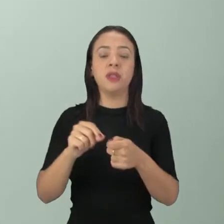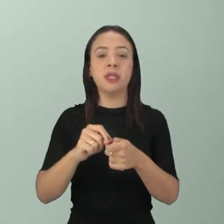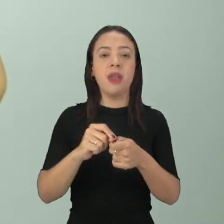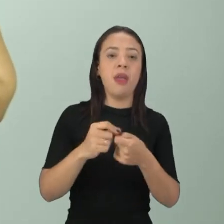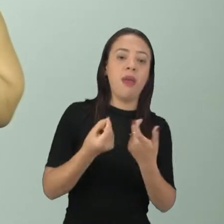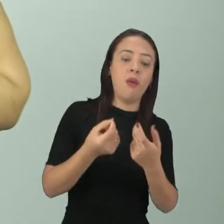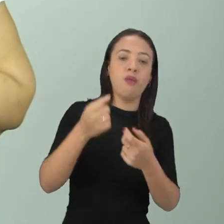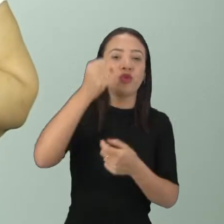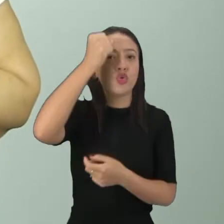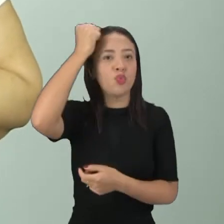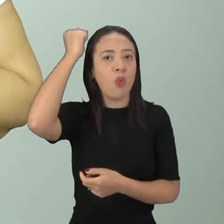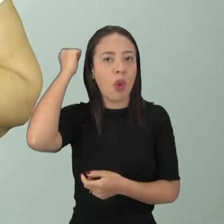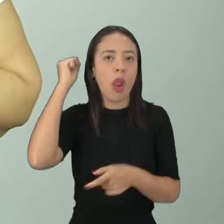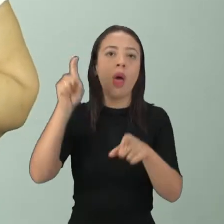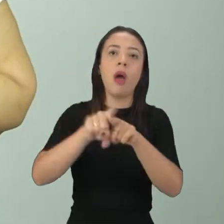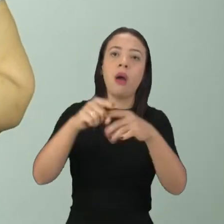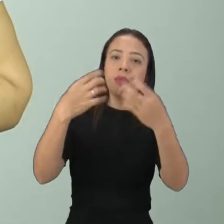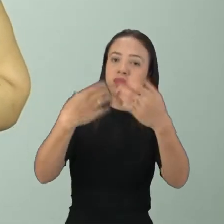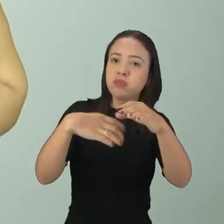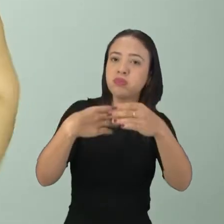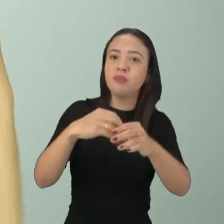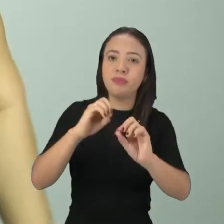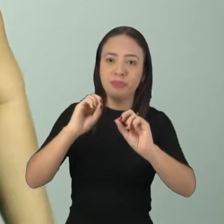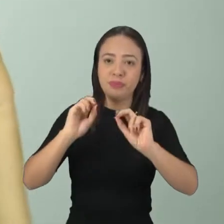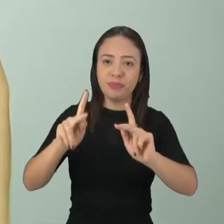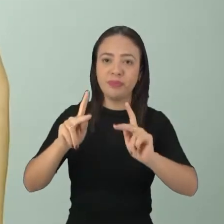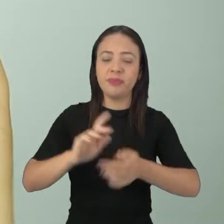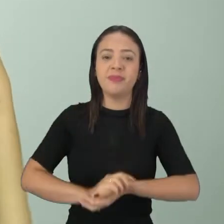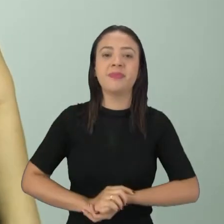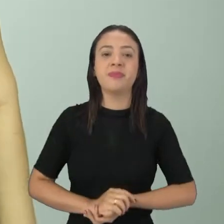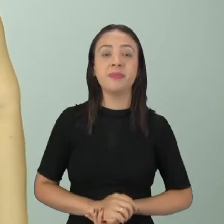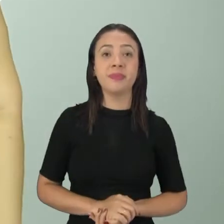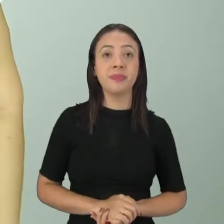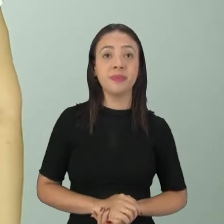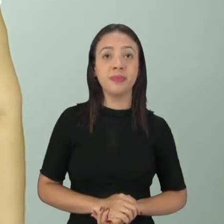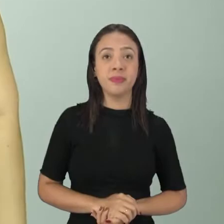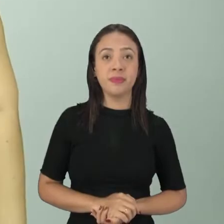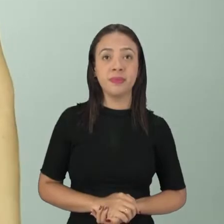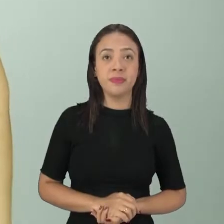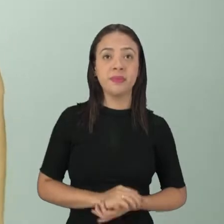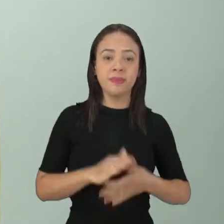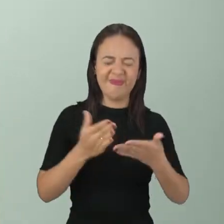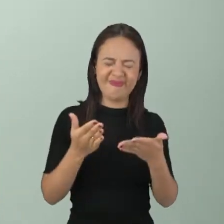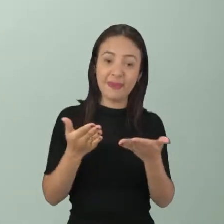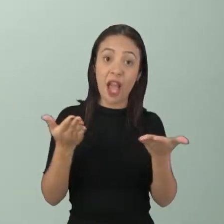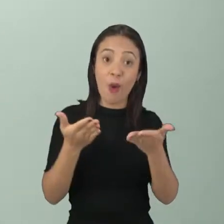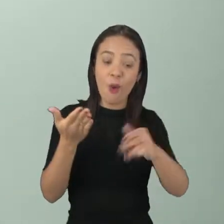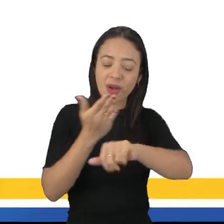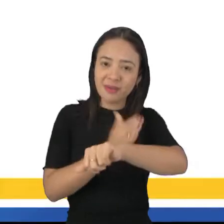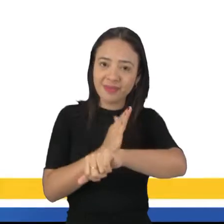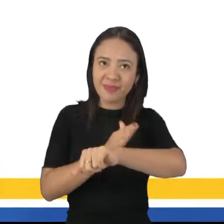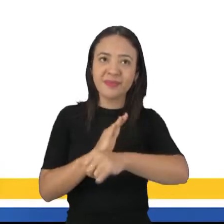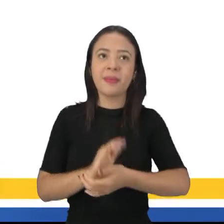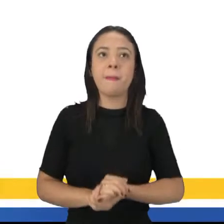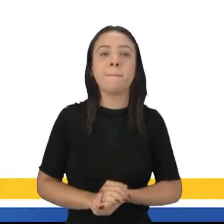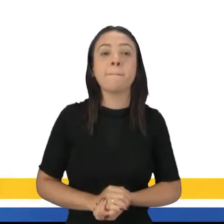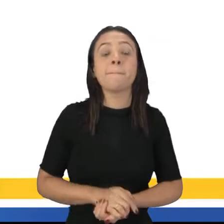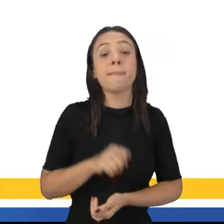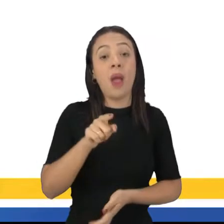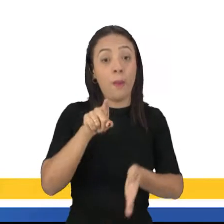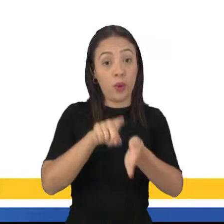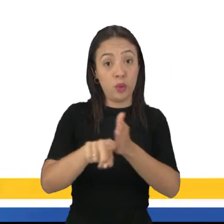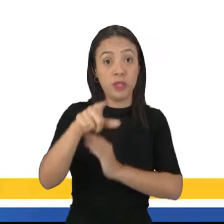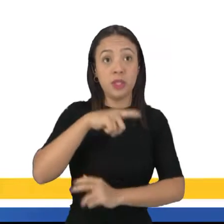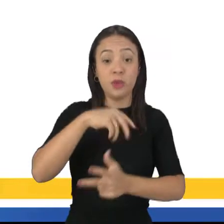de vestibulares e de concursos, certo? Então vamos aqui praticar. Essa questão caiu